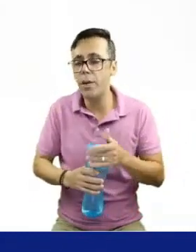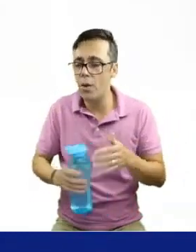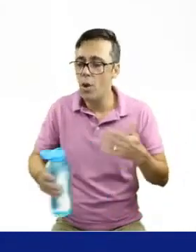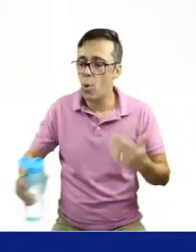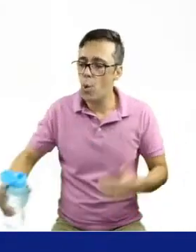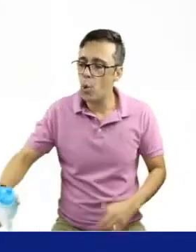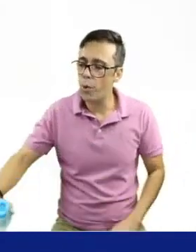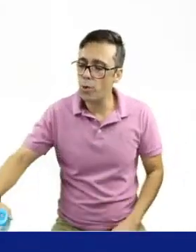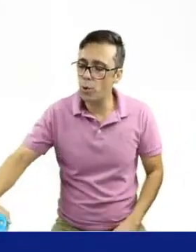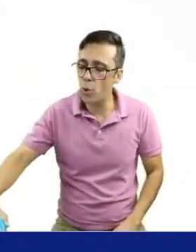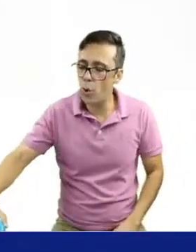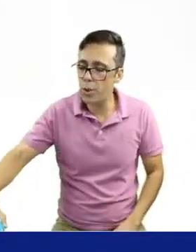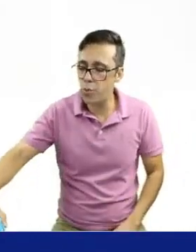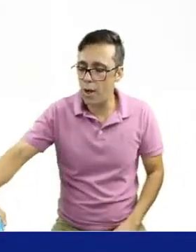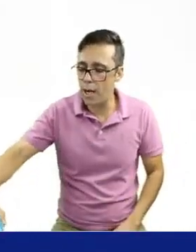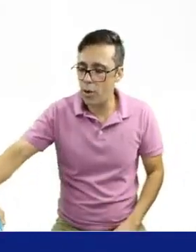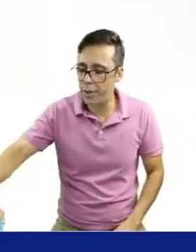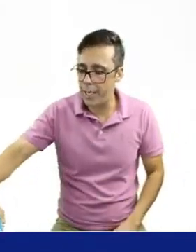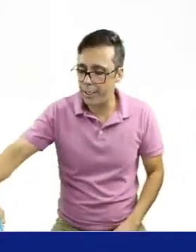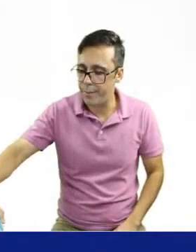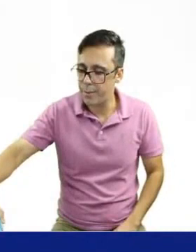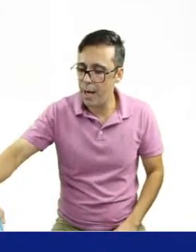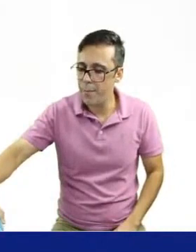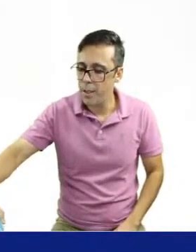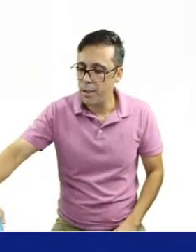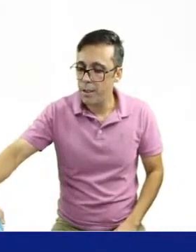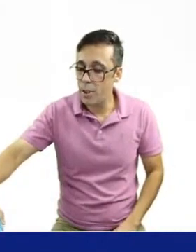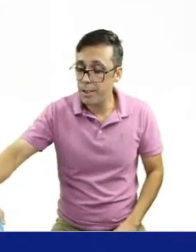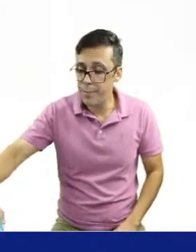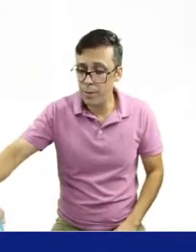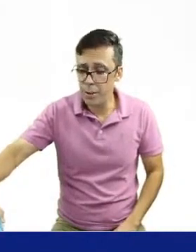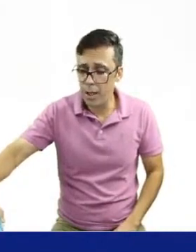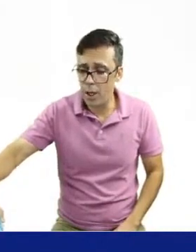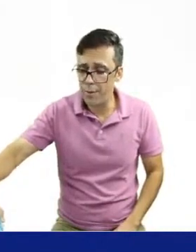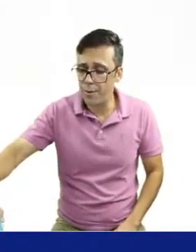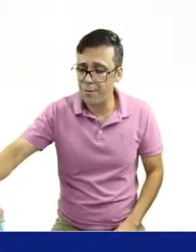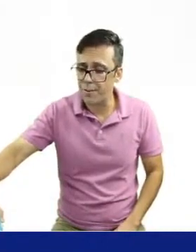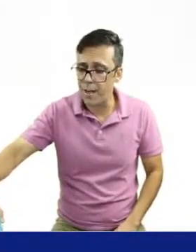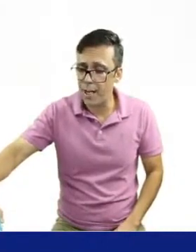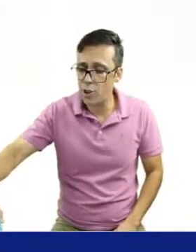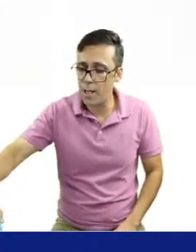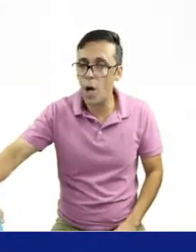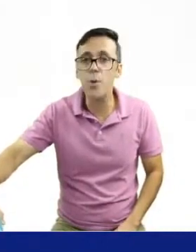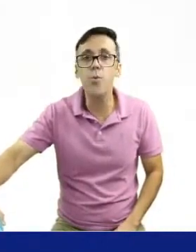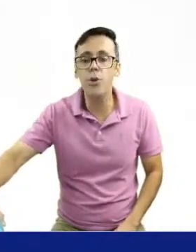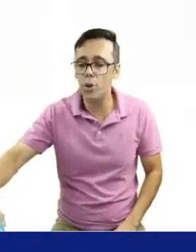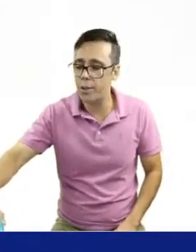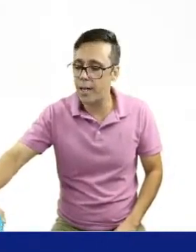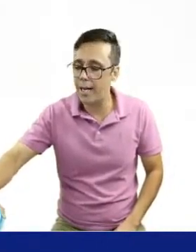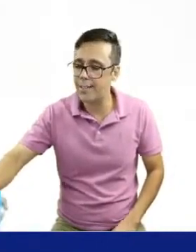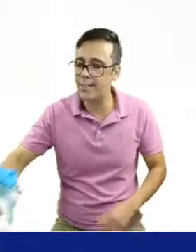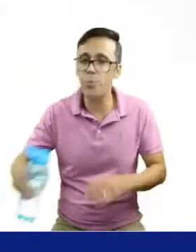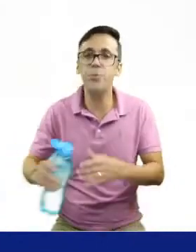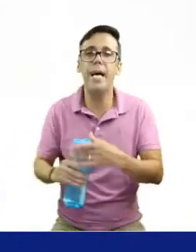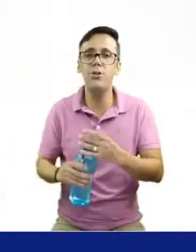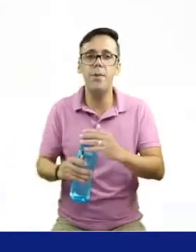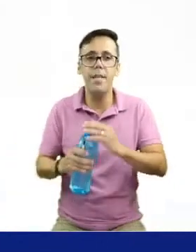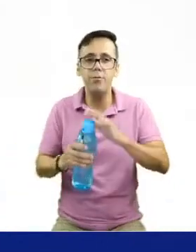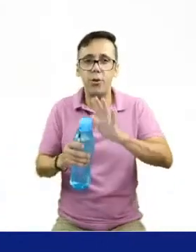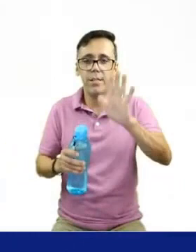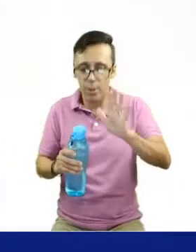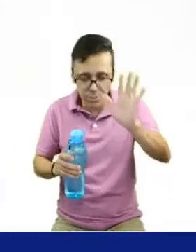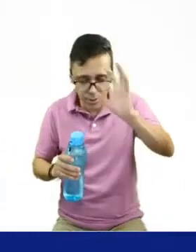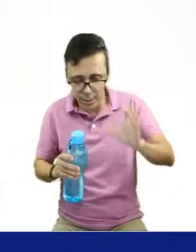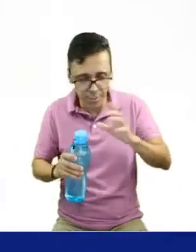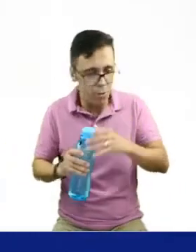atividades laboral concluindo toda a sua carga horária tá então essa pergunta da Laura foi fantástica Laura Muito obrigado tá se eu